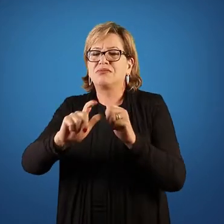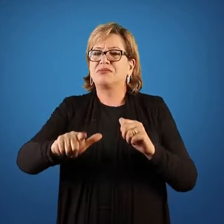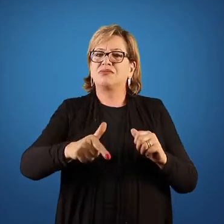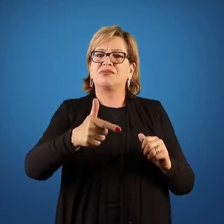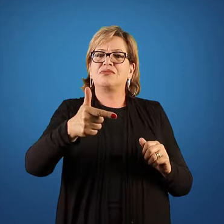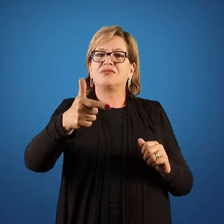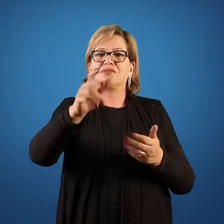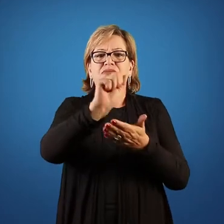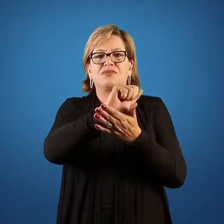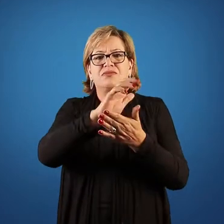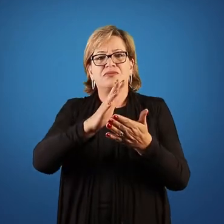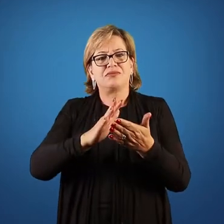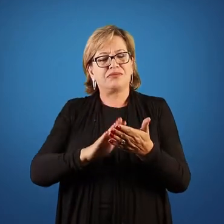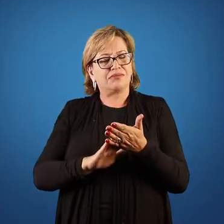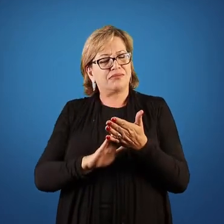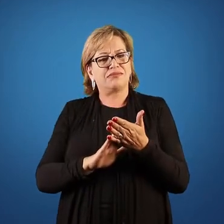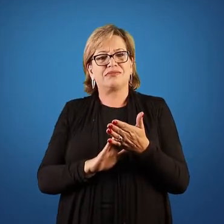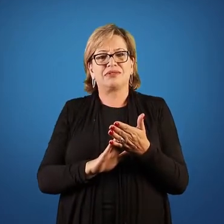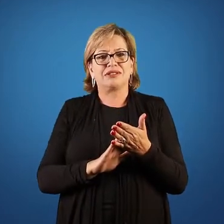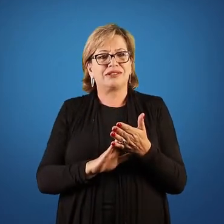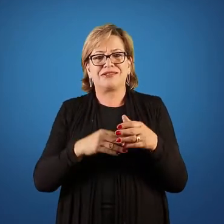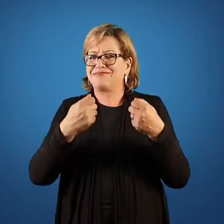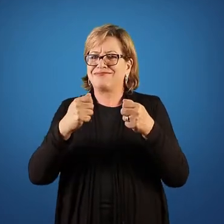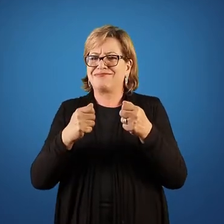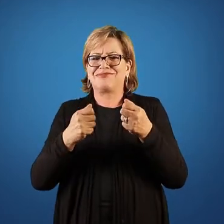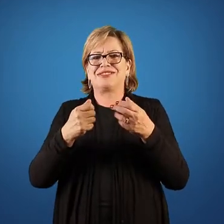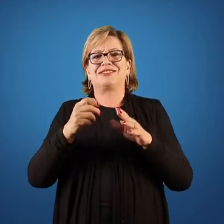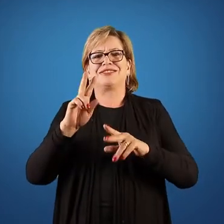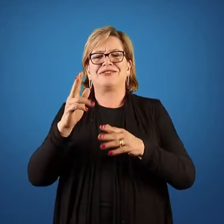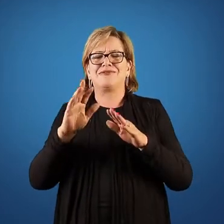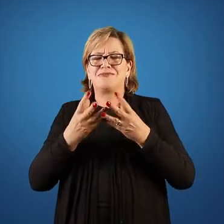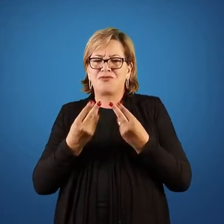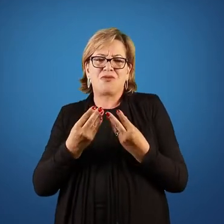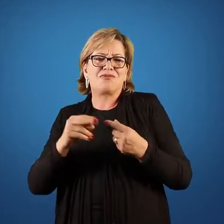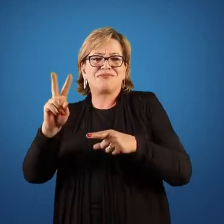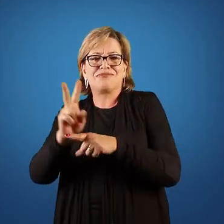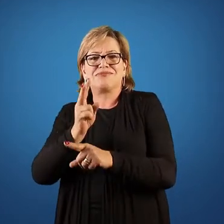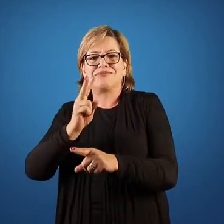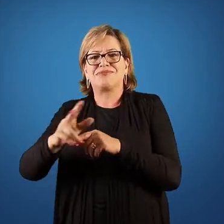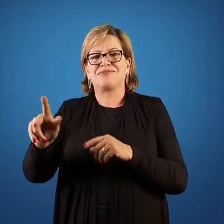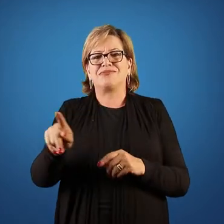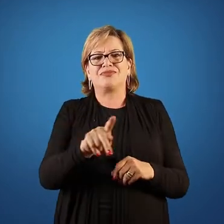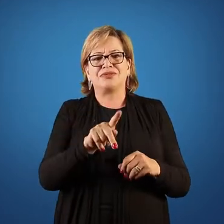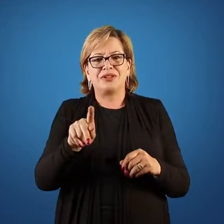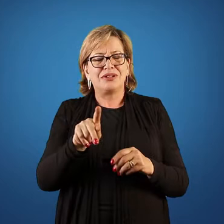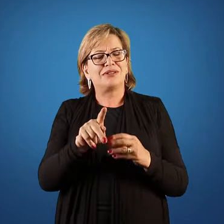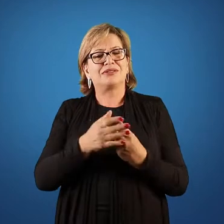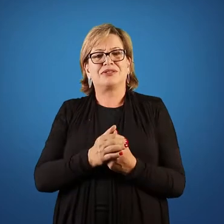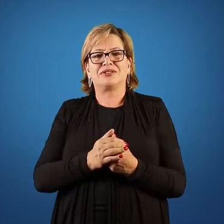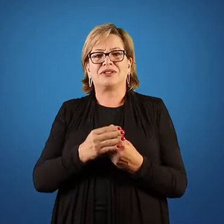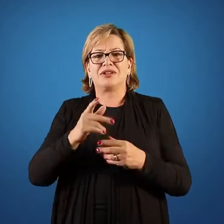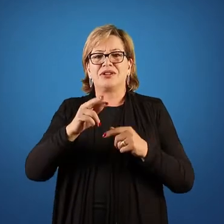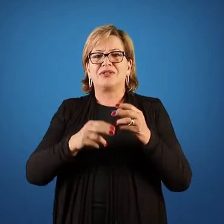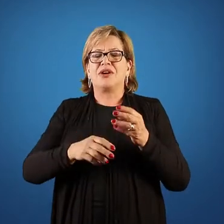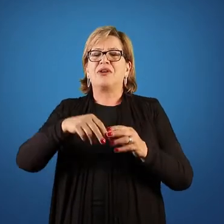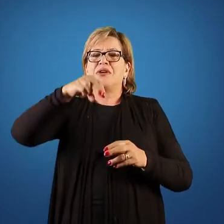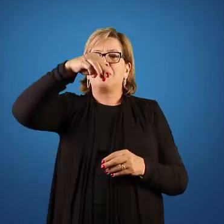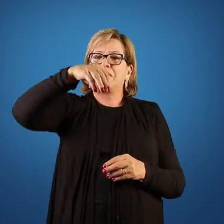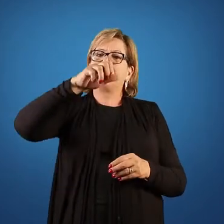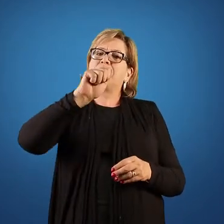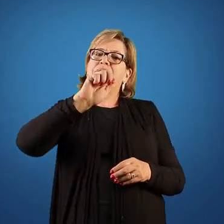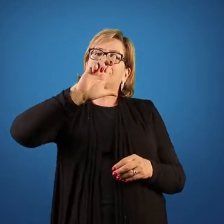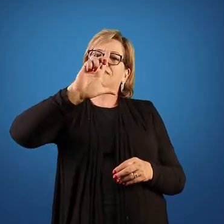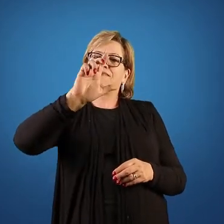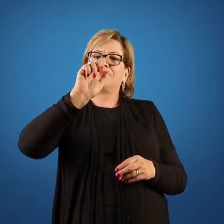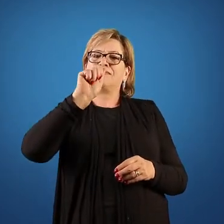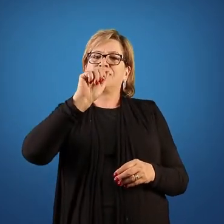atividades circenses que não exigem tanto cuidado do professor, né, que não oferecem risco, como os malabares,